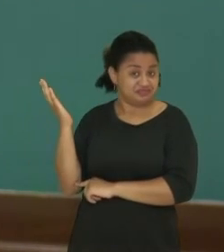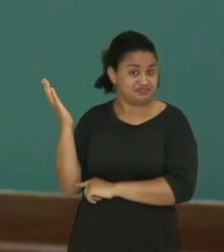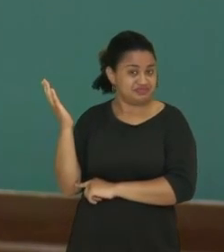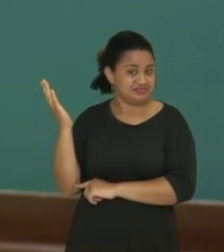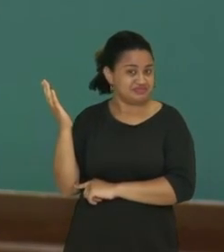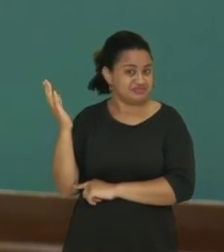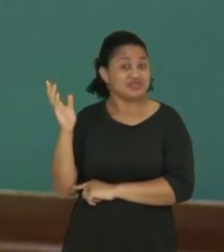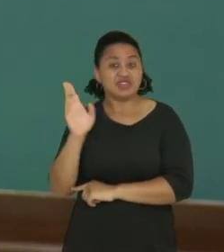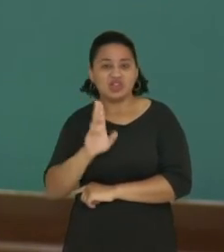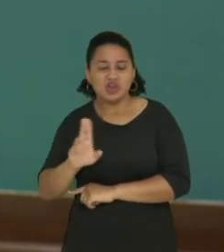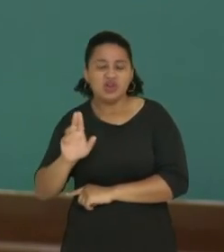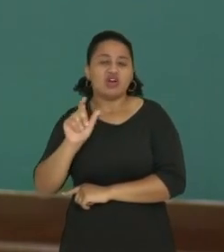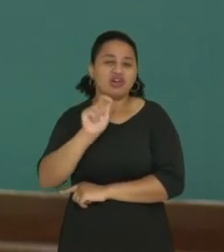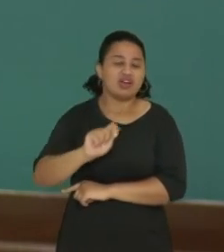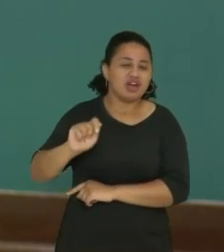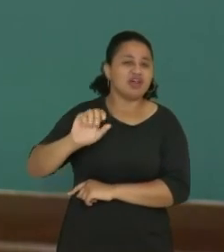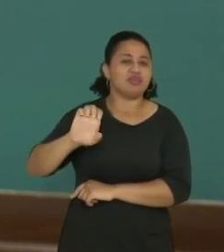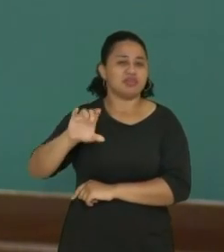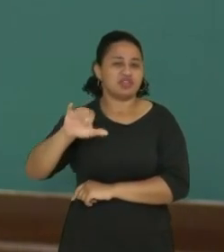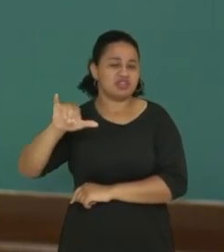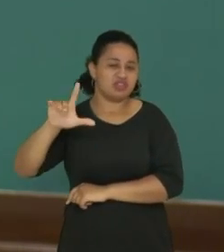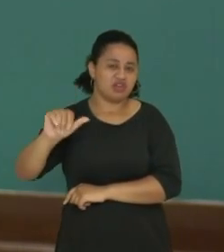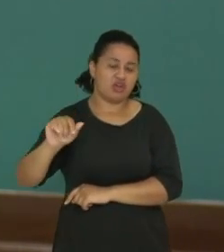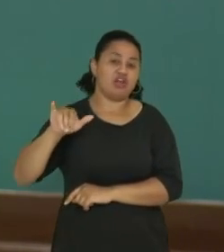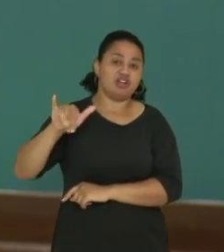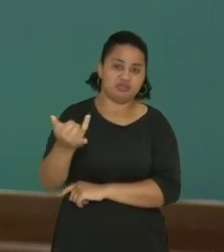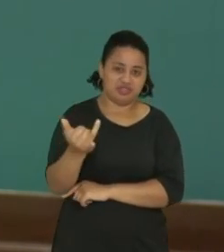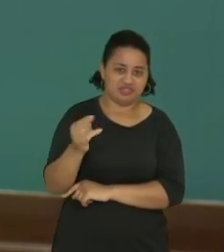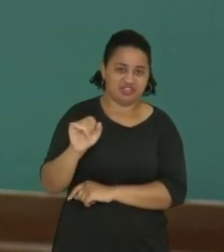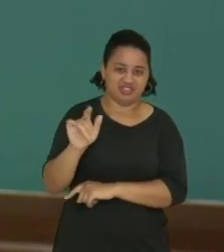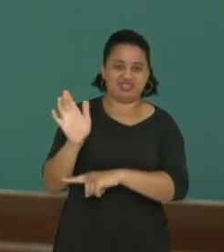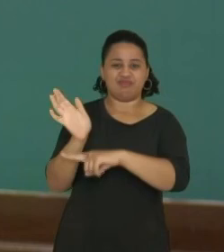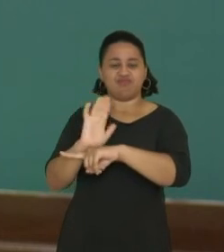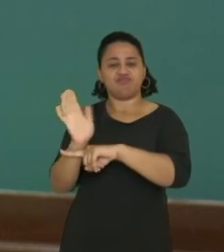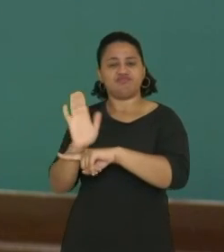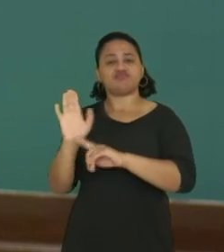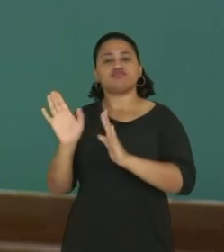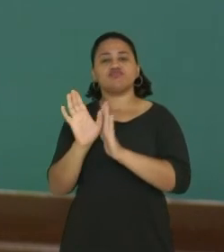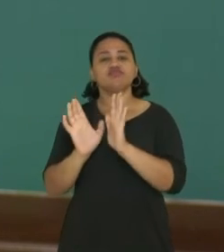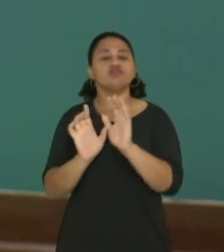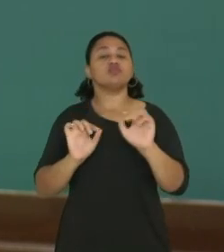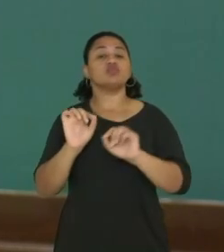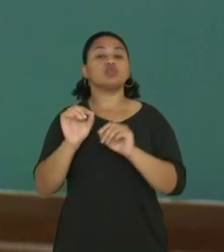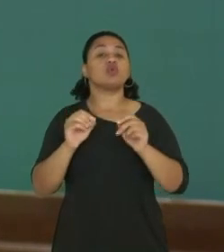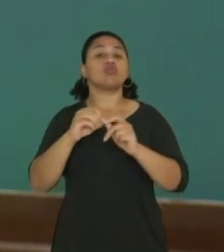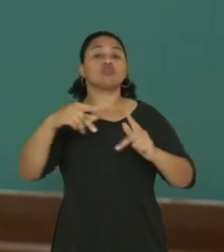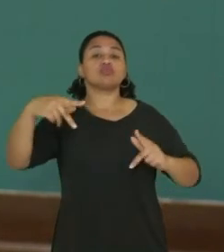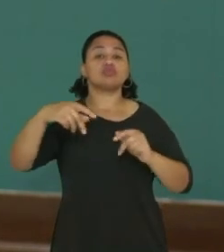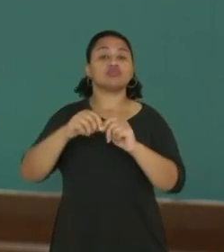www.matifc.com.br. Utilize o seu @escola e se divirta bastante, tá? Nesse vídeo, nós falamos sobre o